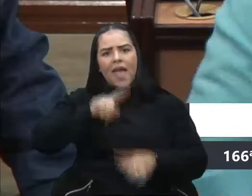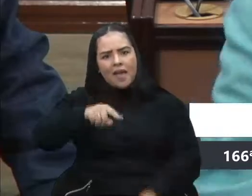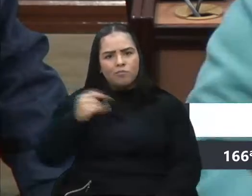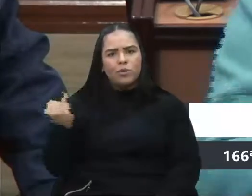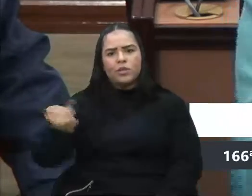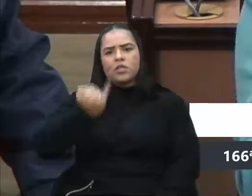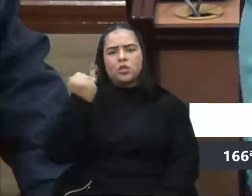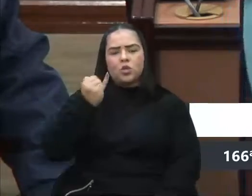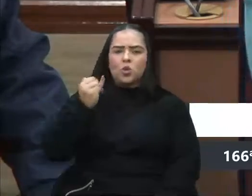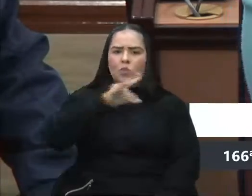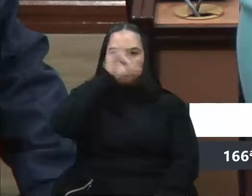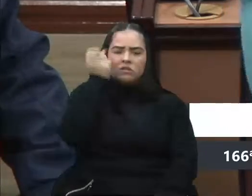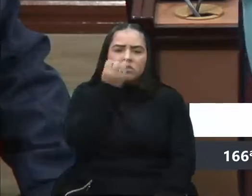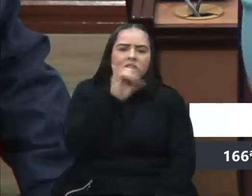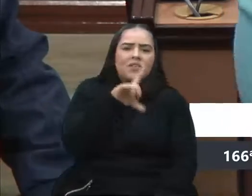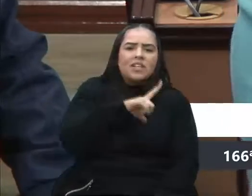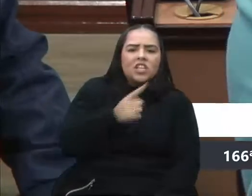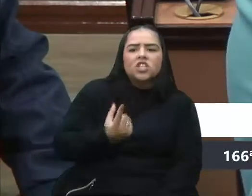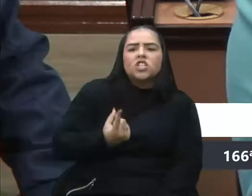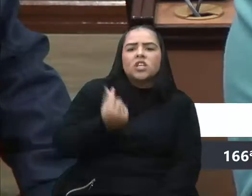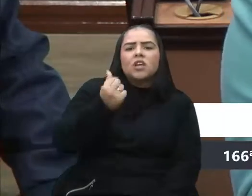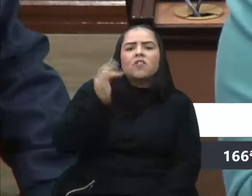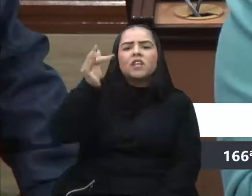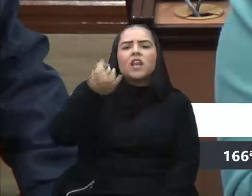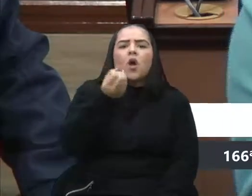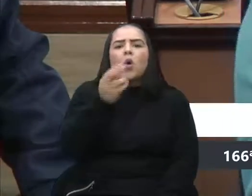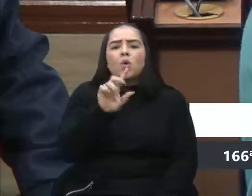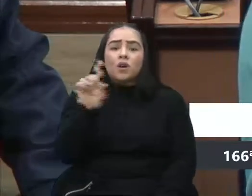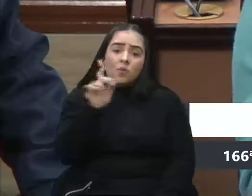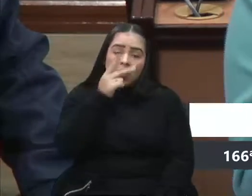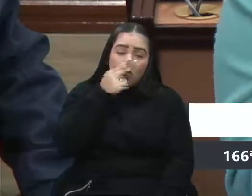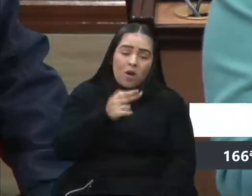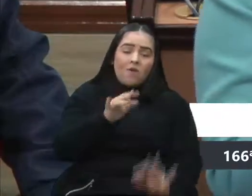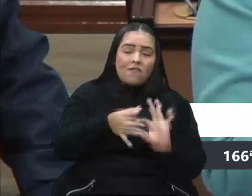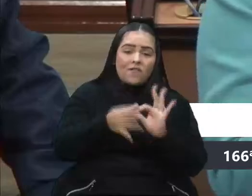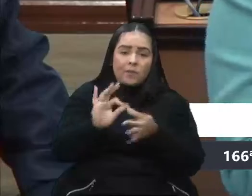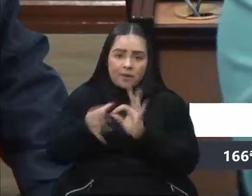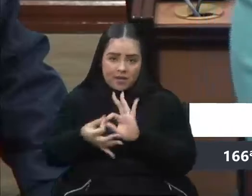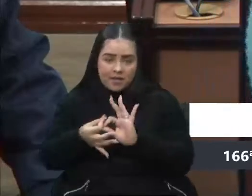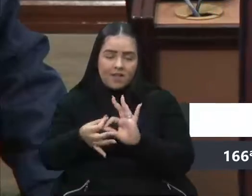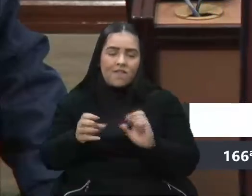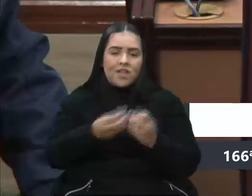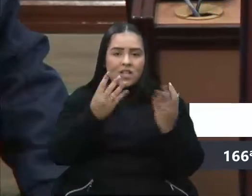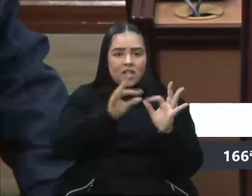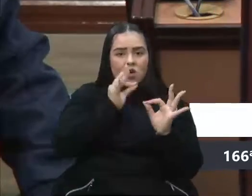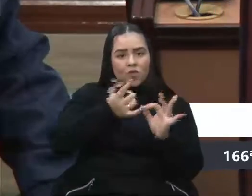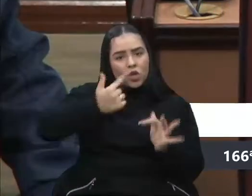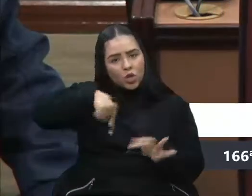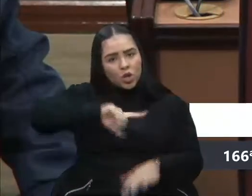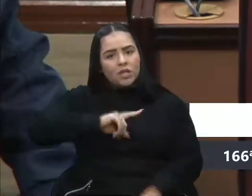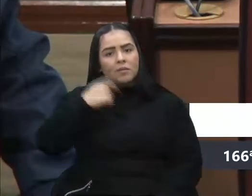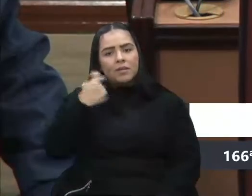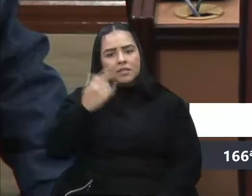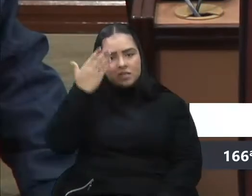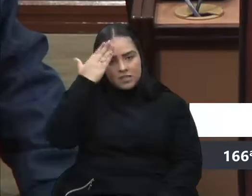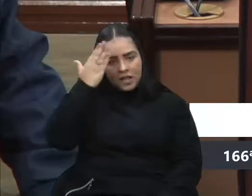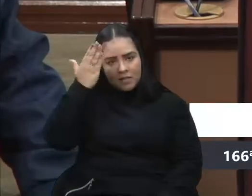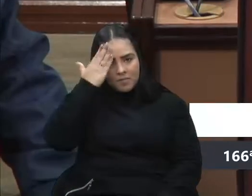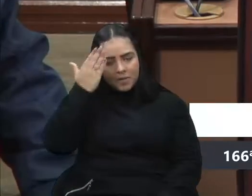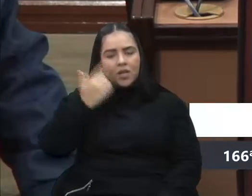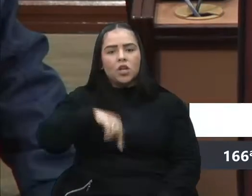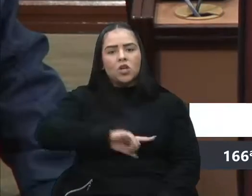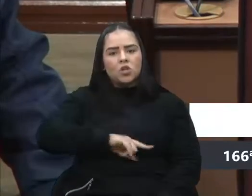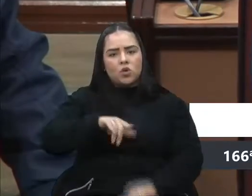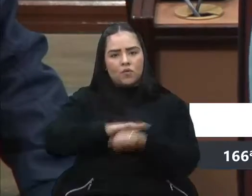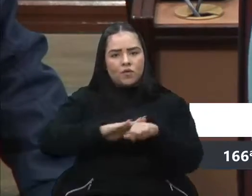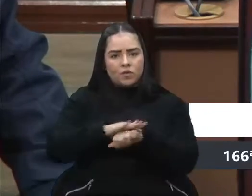independentemente de vir ou não recursos federais, é a mesma situação da Surdo-Olimpíada e da Festa da Uva, mas a gente também precisa reconhecer, e nós conversamos bastante com o